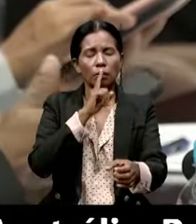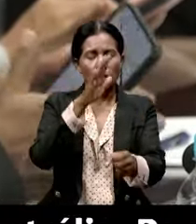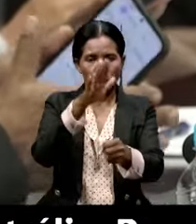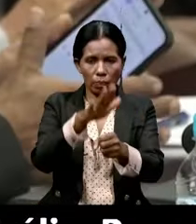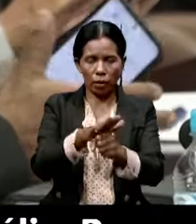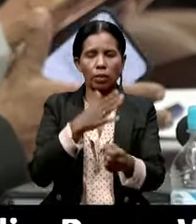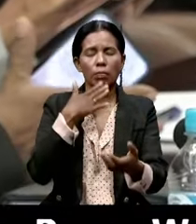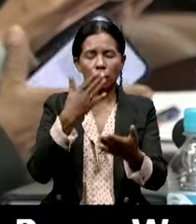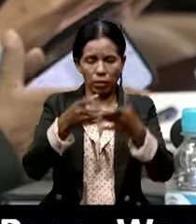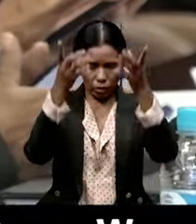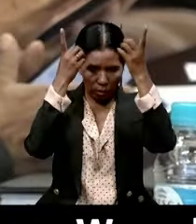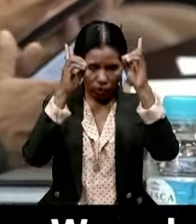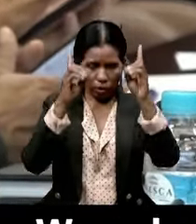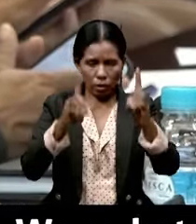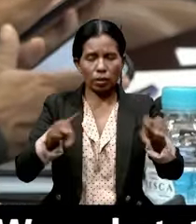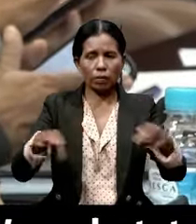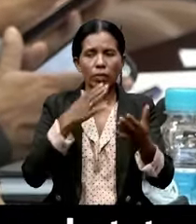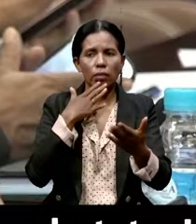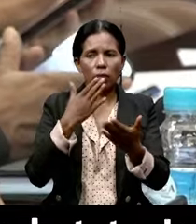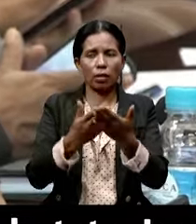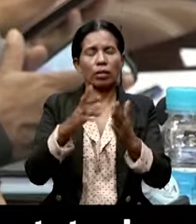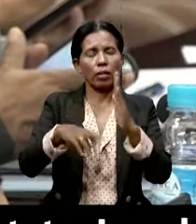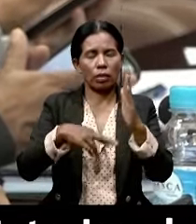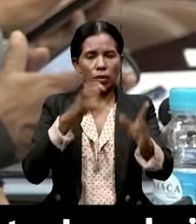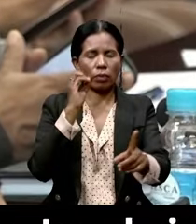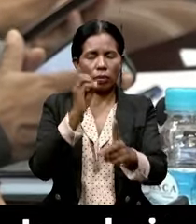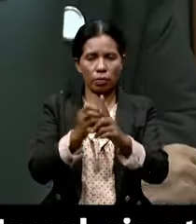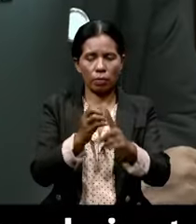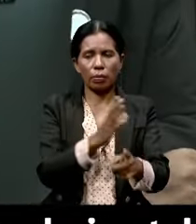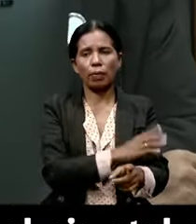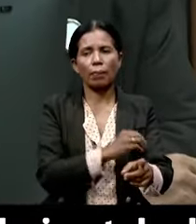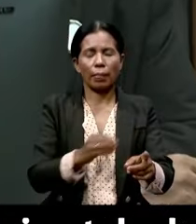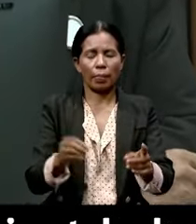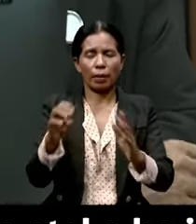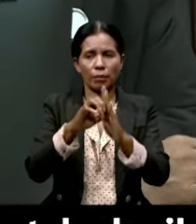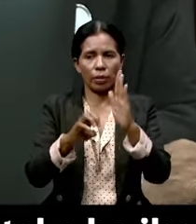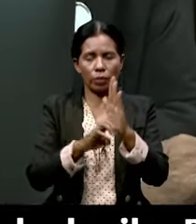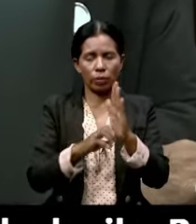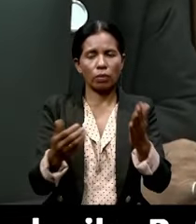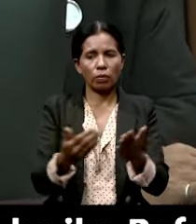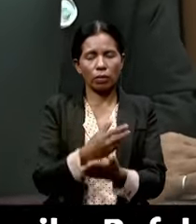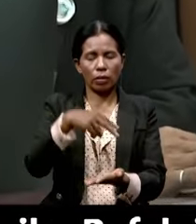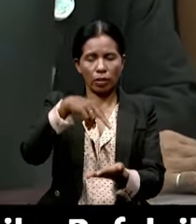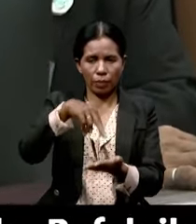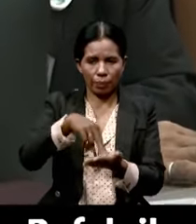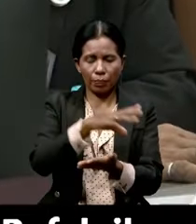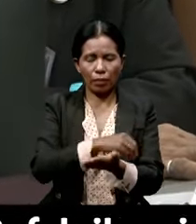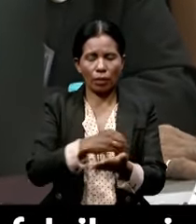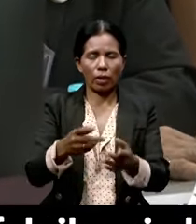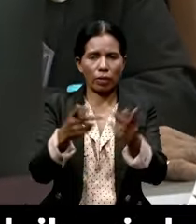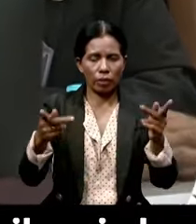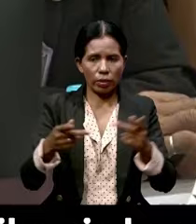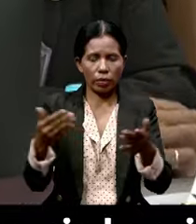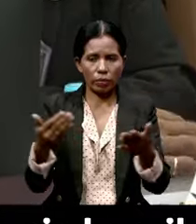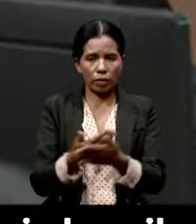fidelidade define incompatibilidade no critério objetivo Sira para promoção. E Estatuto FOM Nem estabelecemos posto FOM liderança